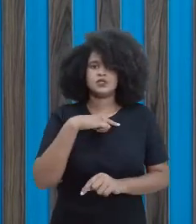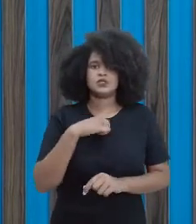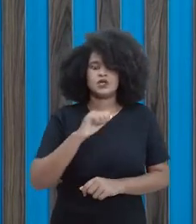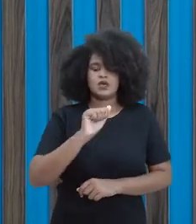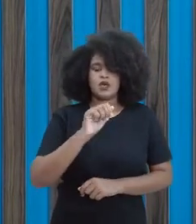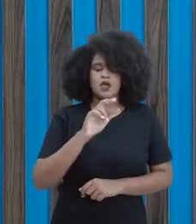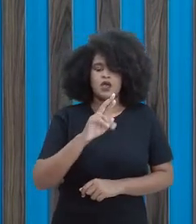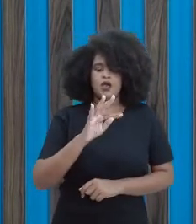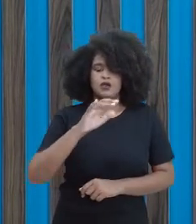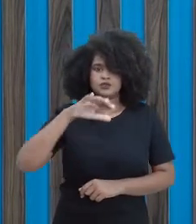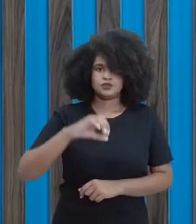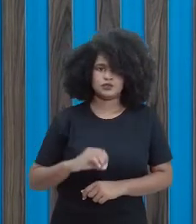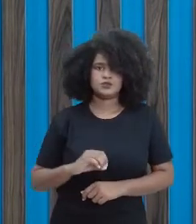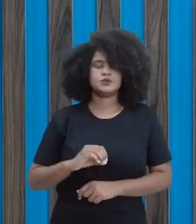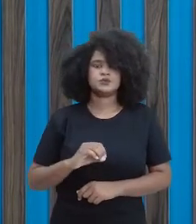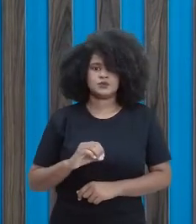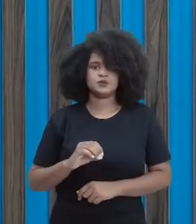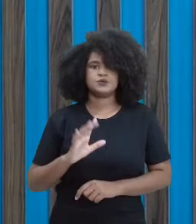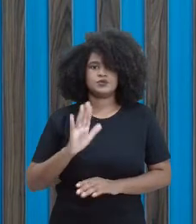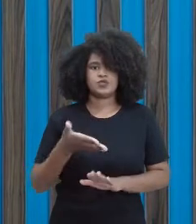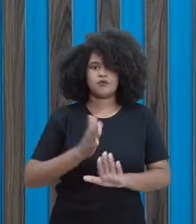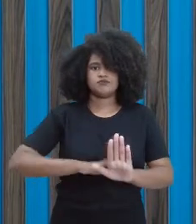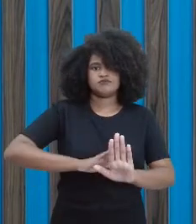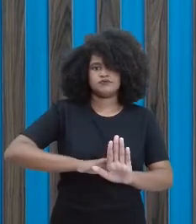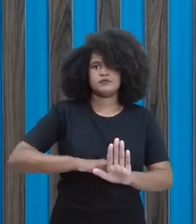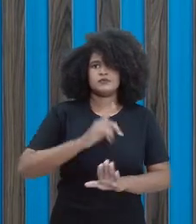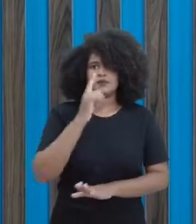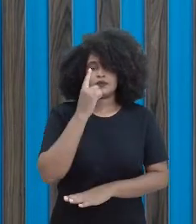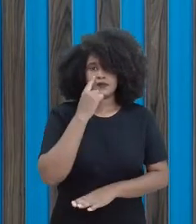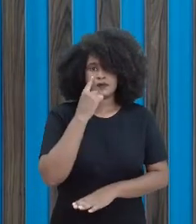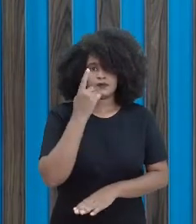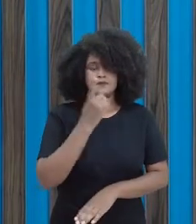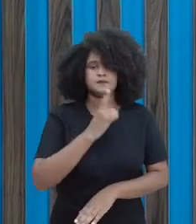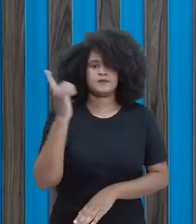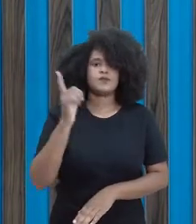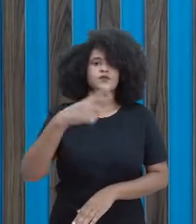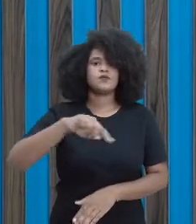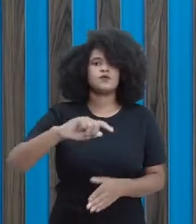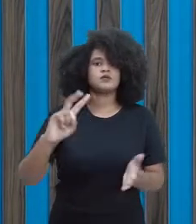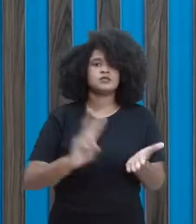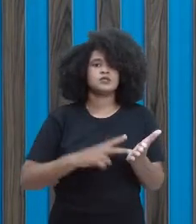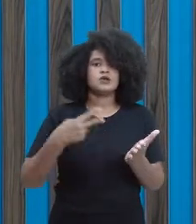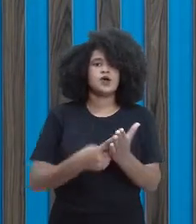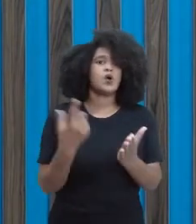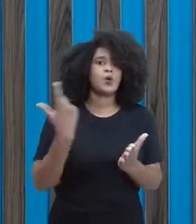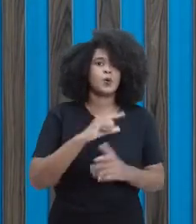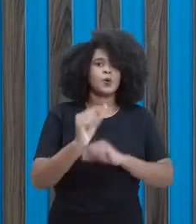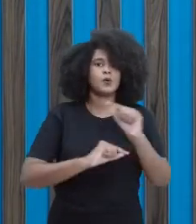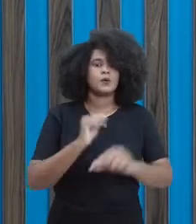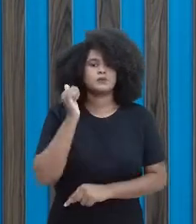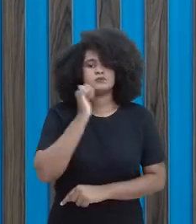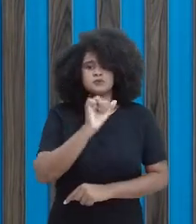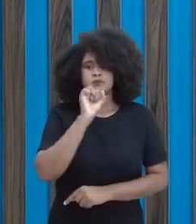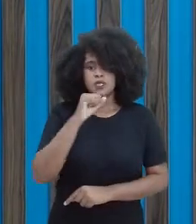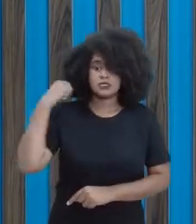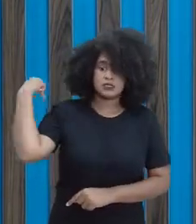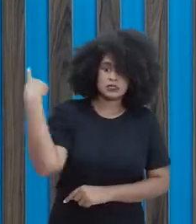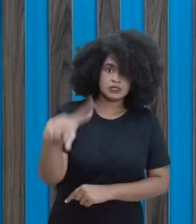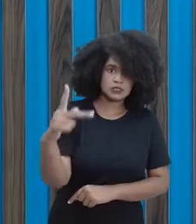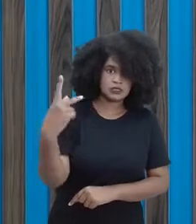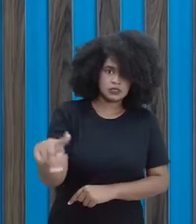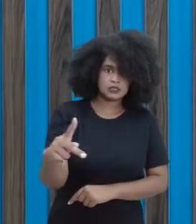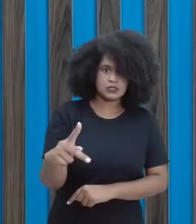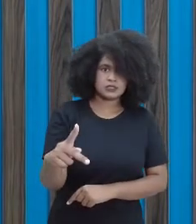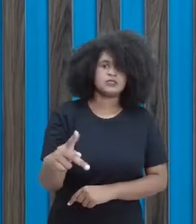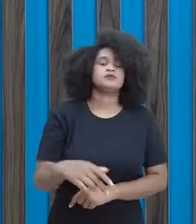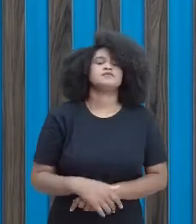o possessivo ao mesmo tempo. Ou seja, his mother, você pode traduzir como a mãe dele, certo?